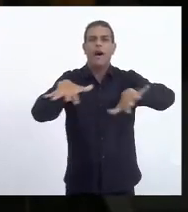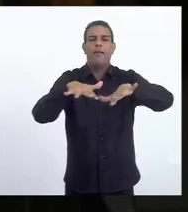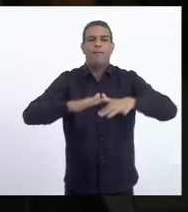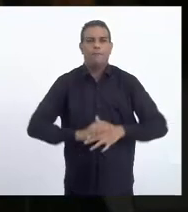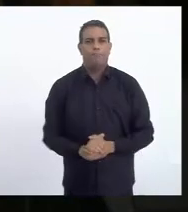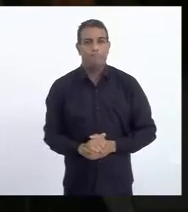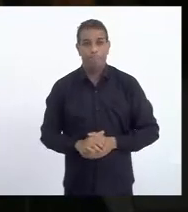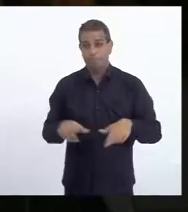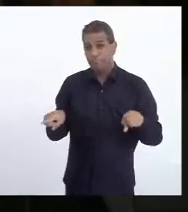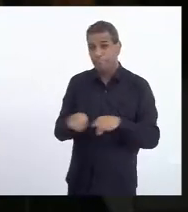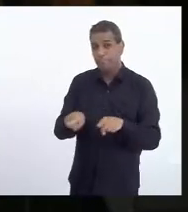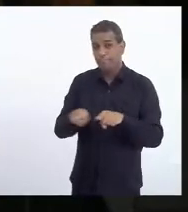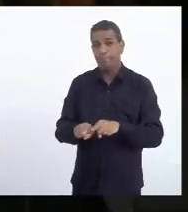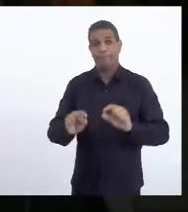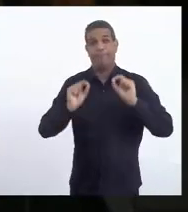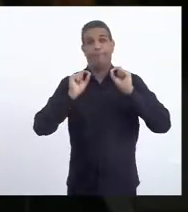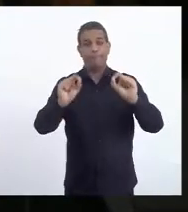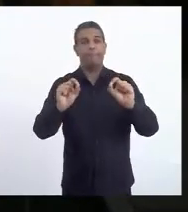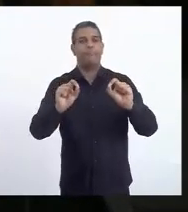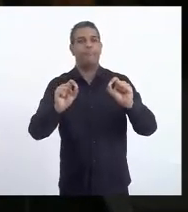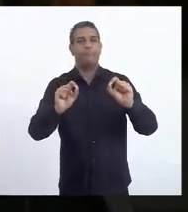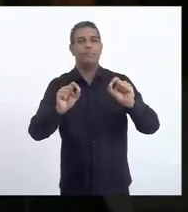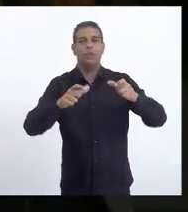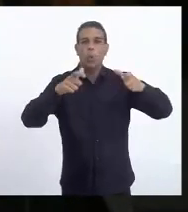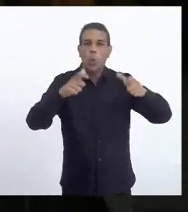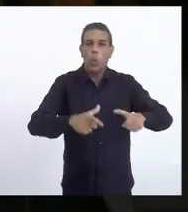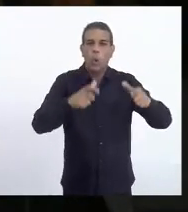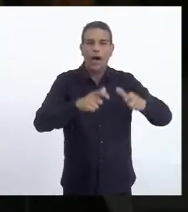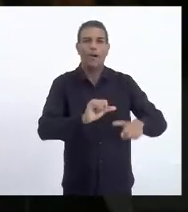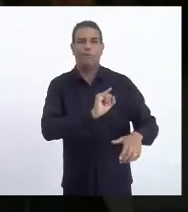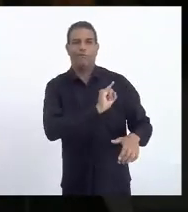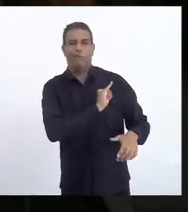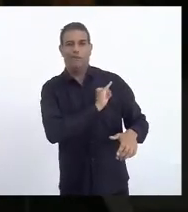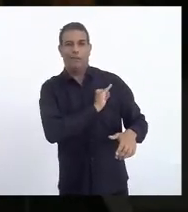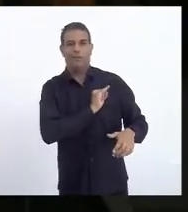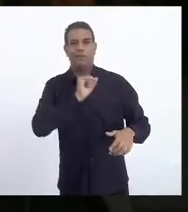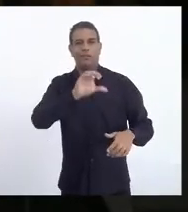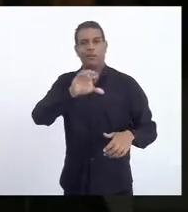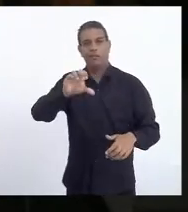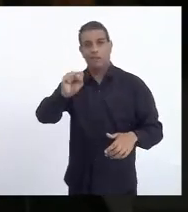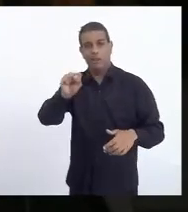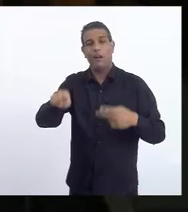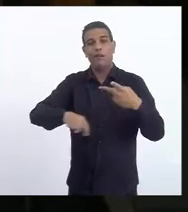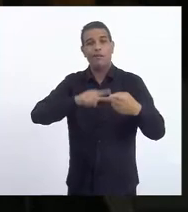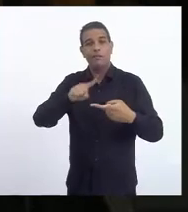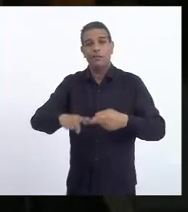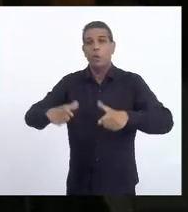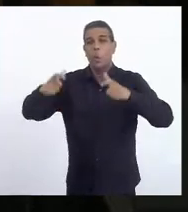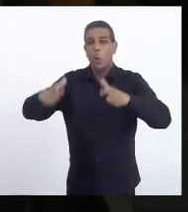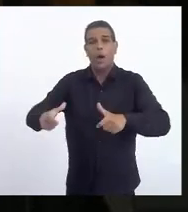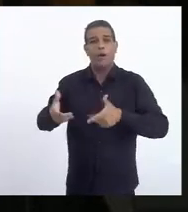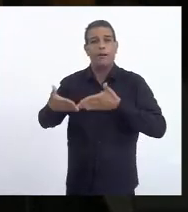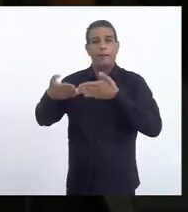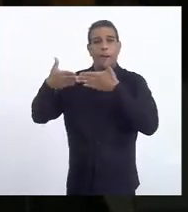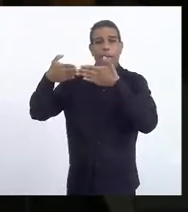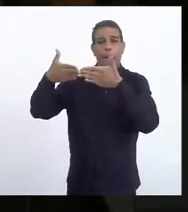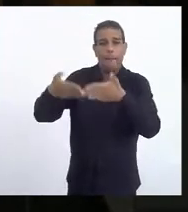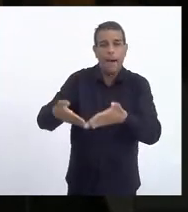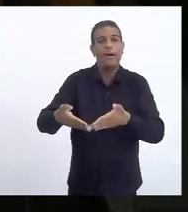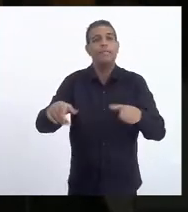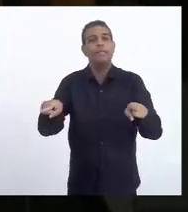lá está o Polo de Itaguaí com acesso a lá está o porto lá